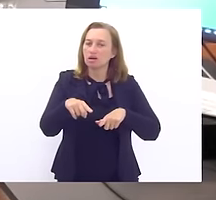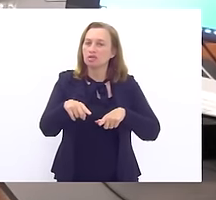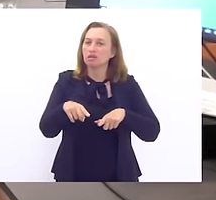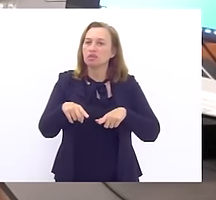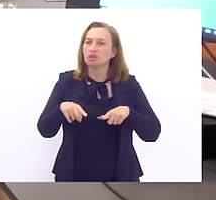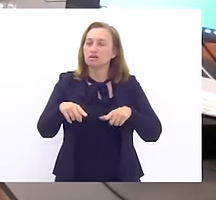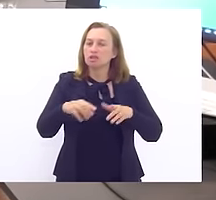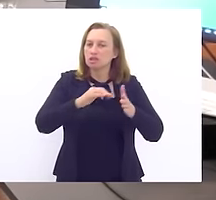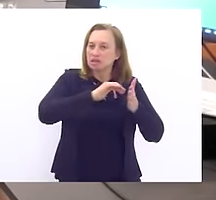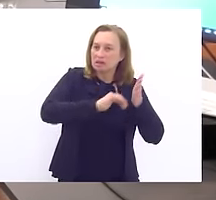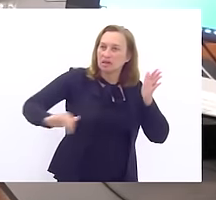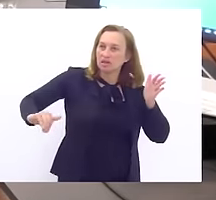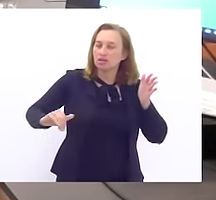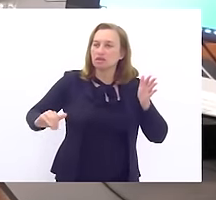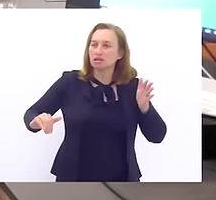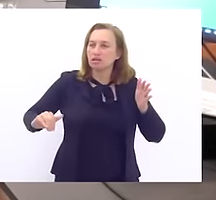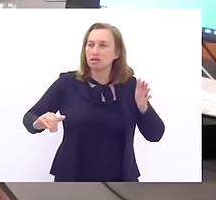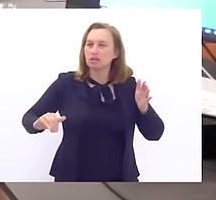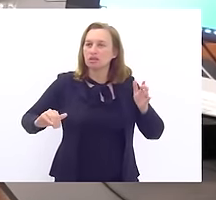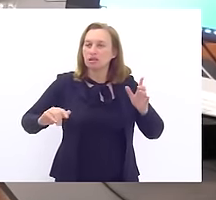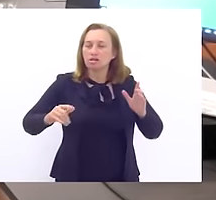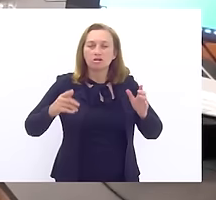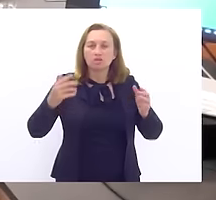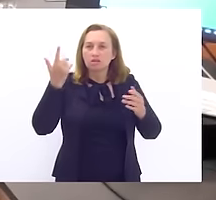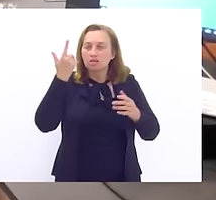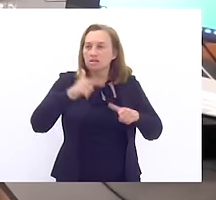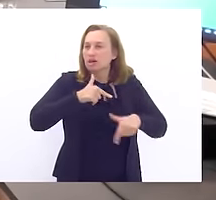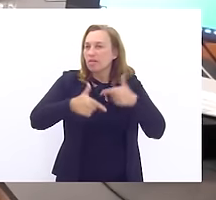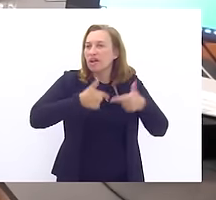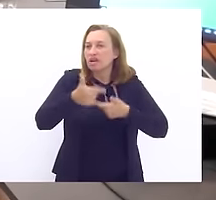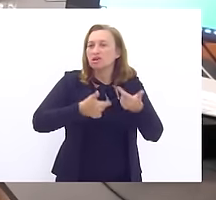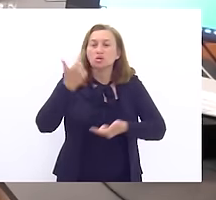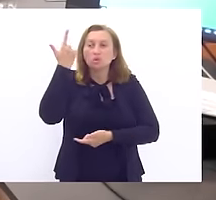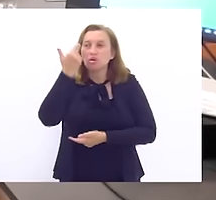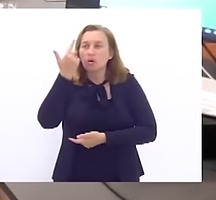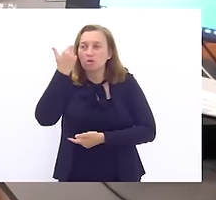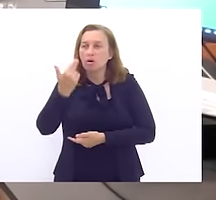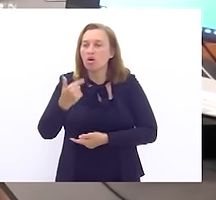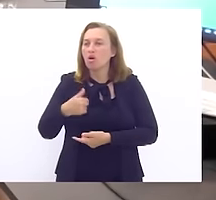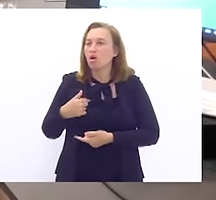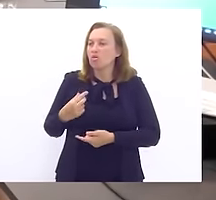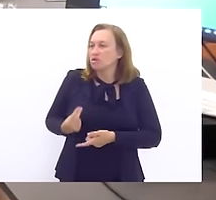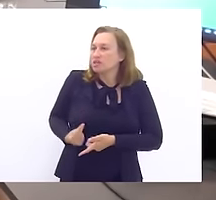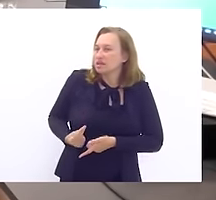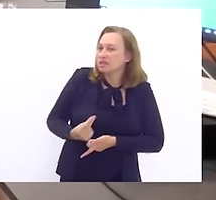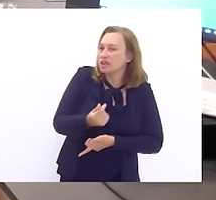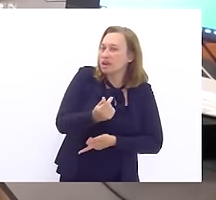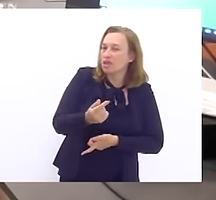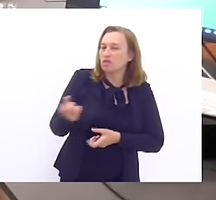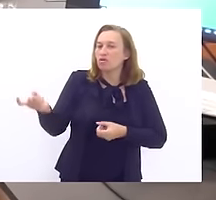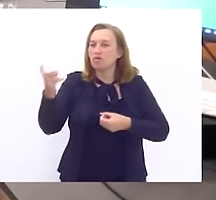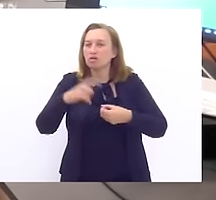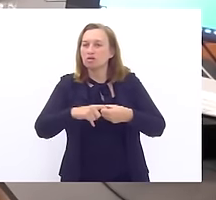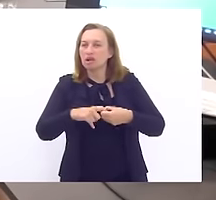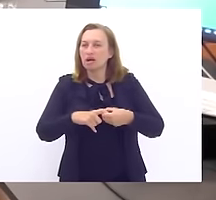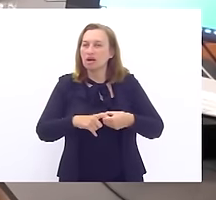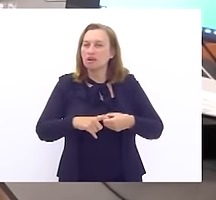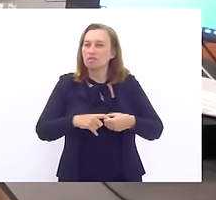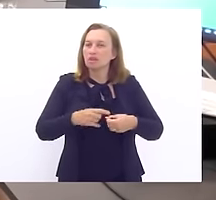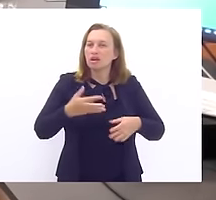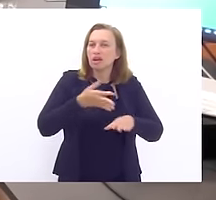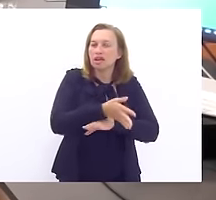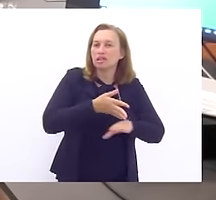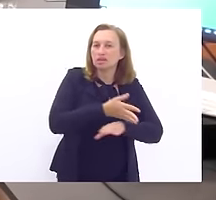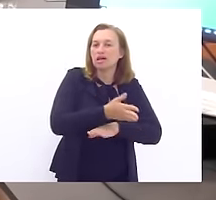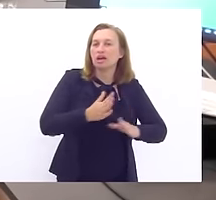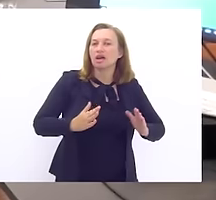de liberação arrancaram e cooperando nós temos eu tenho um vídeo aqui aí voltaram a funcionar isso é falta de respeito com Esses deputados falta de respeito